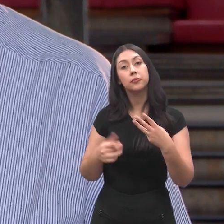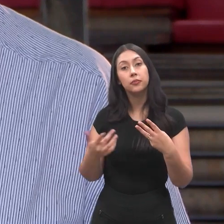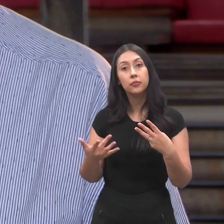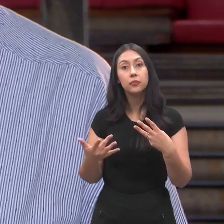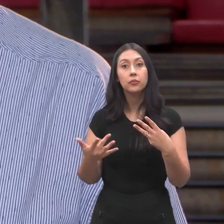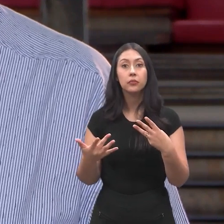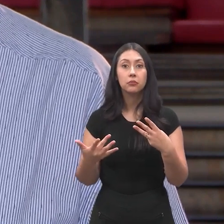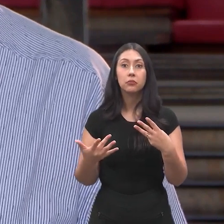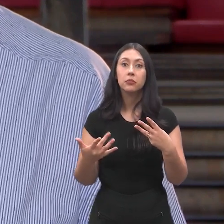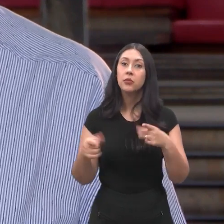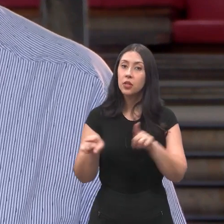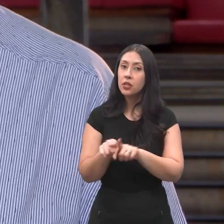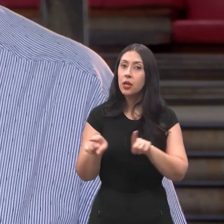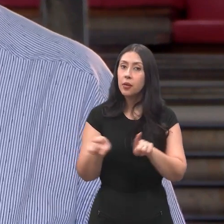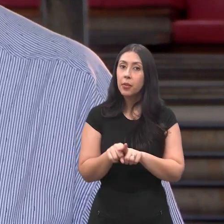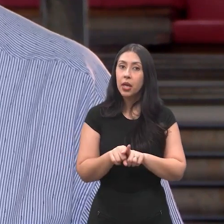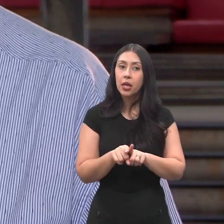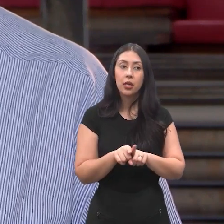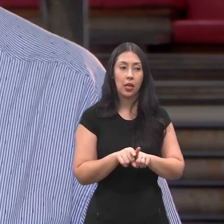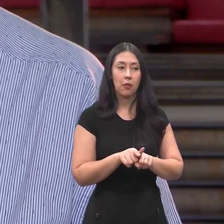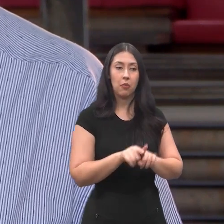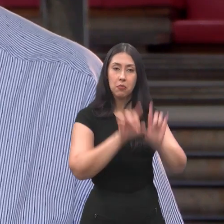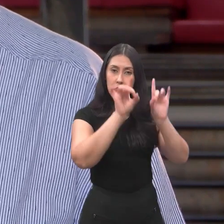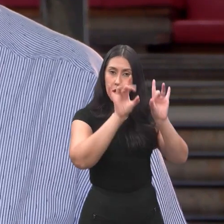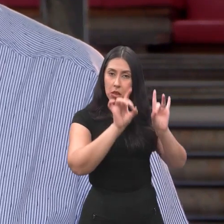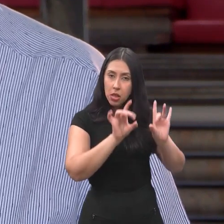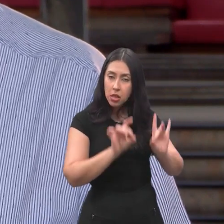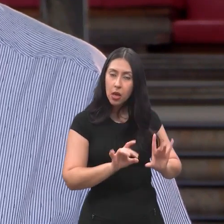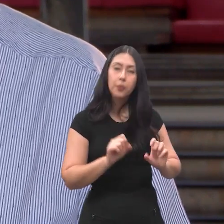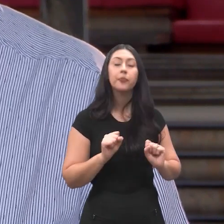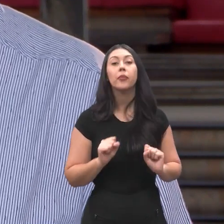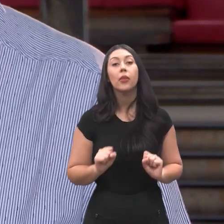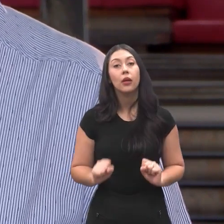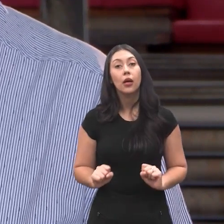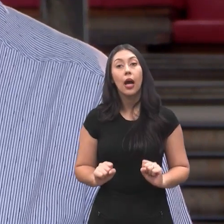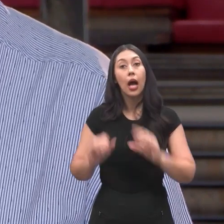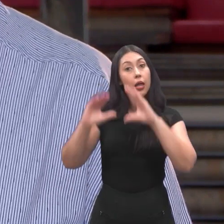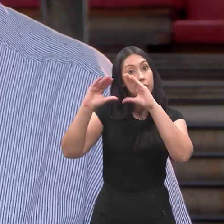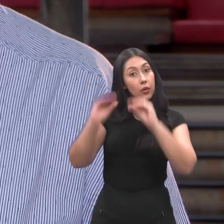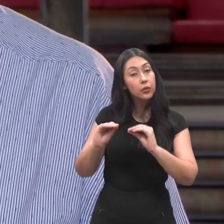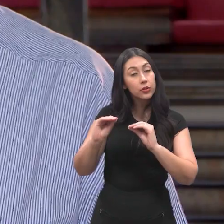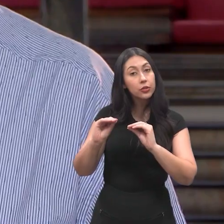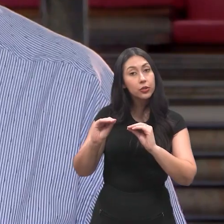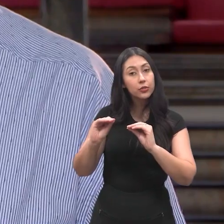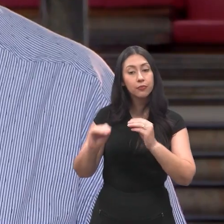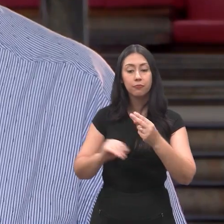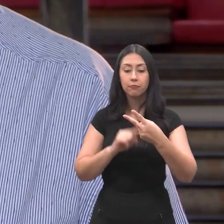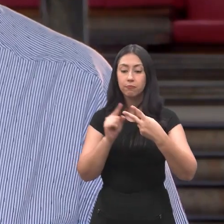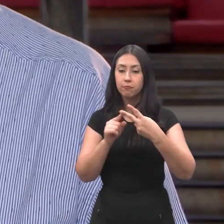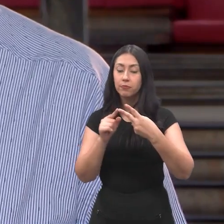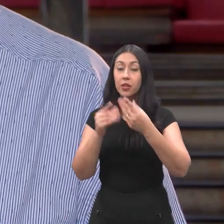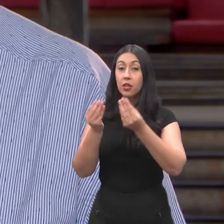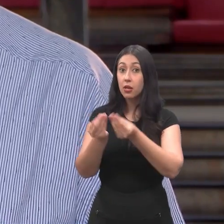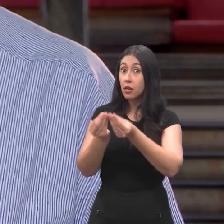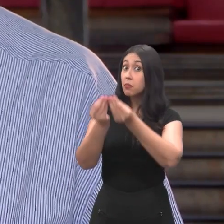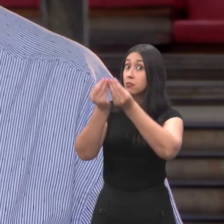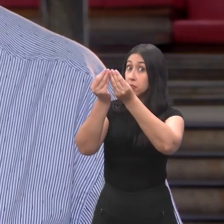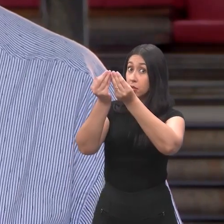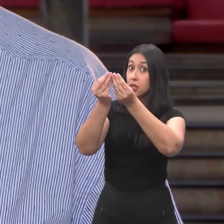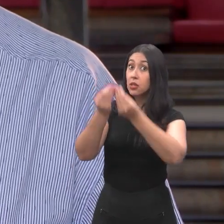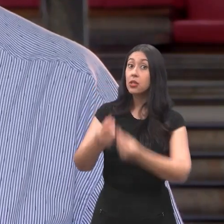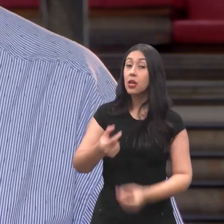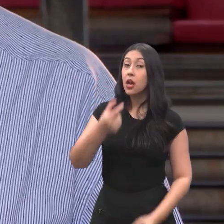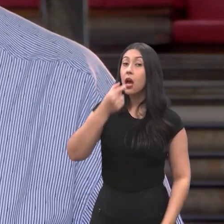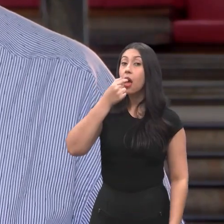na Crisma, né? E para a consagração de igrejas. E aí, à noite, então, a missa da instituição